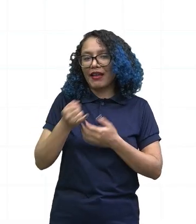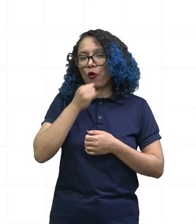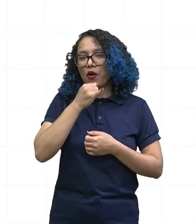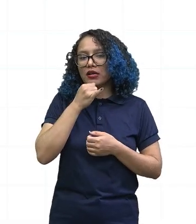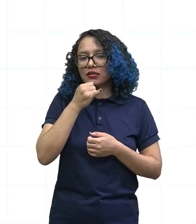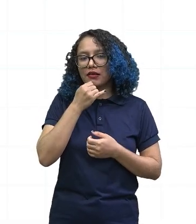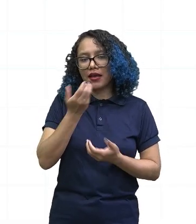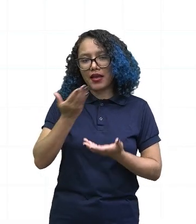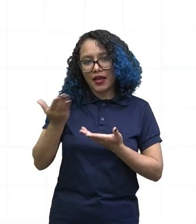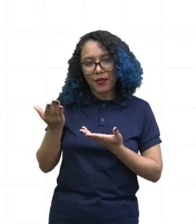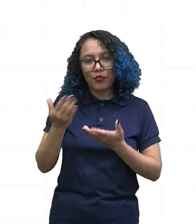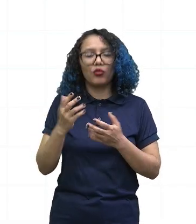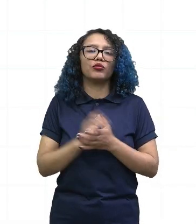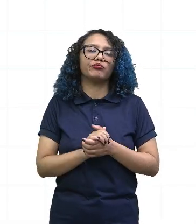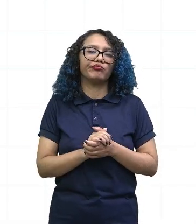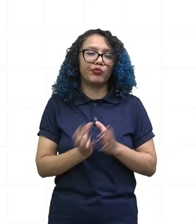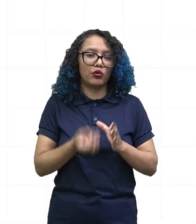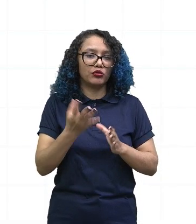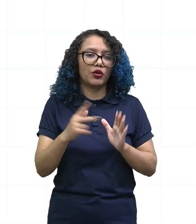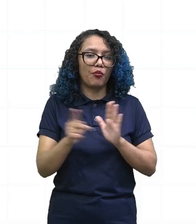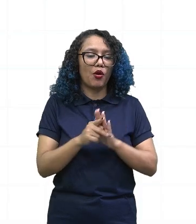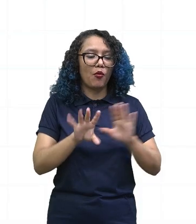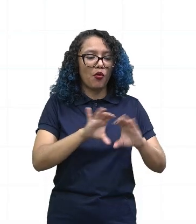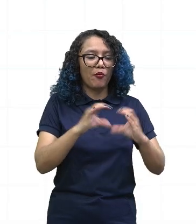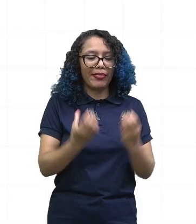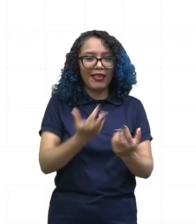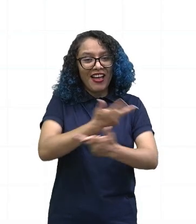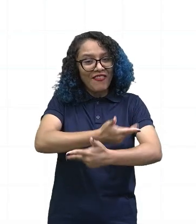exemplo aí de várias comunidades. É verdade.